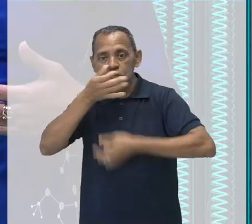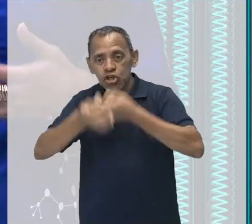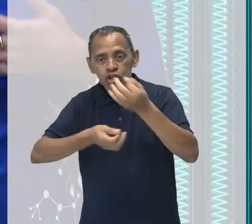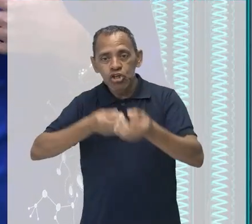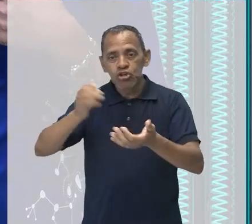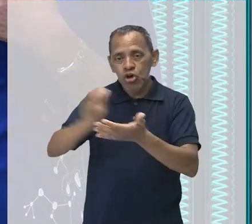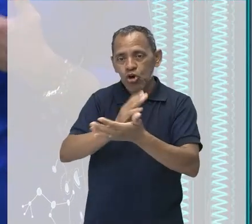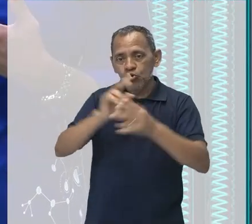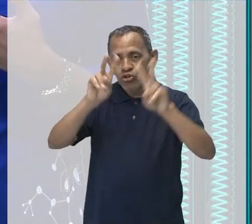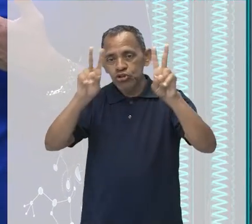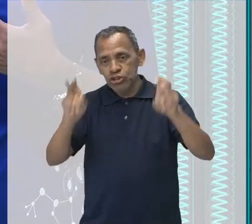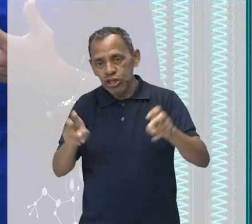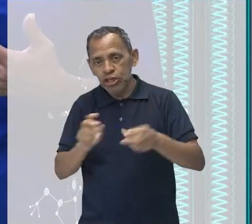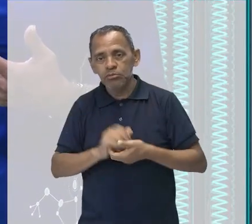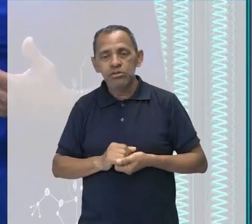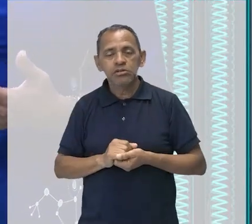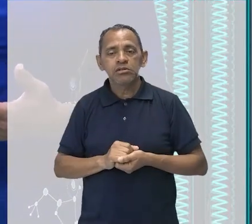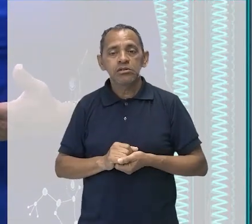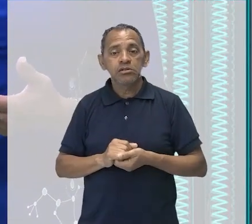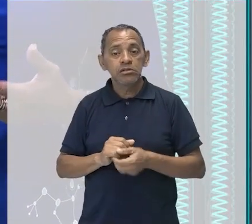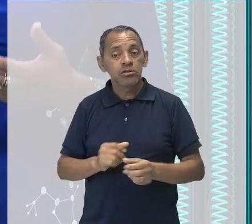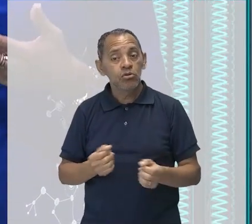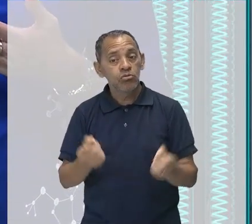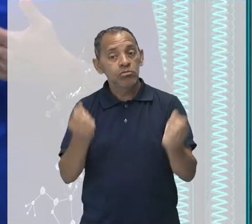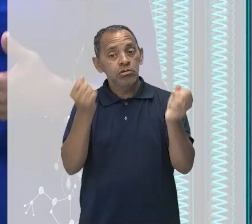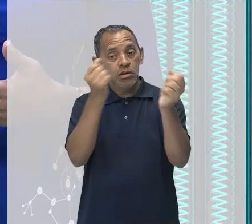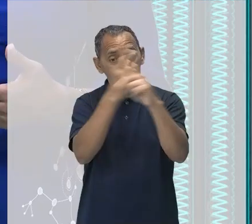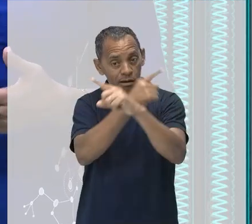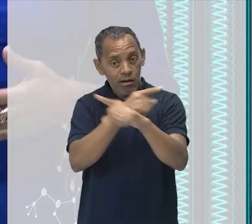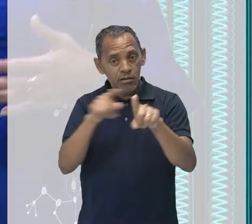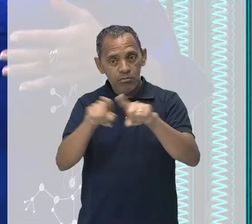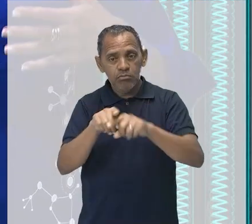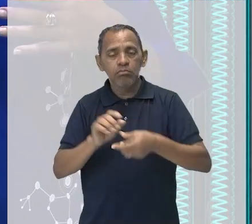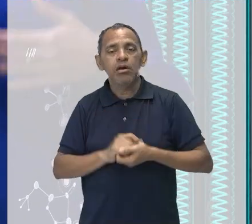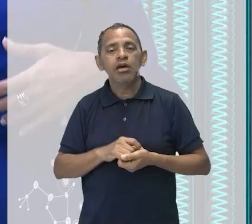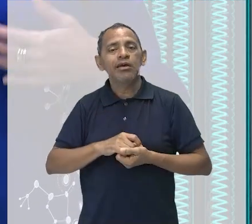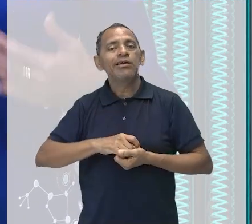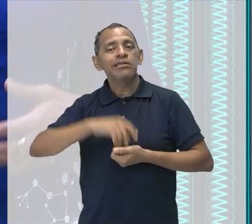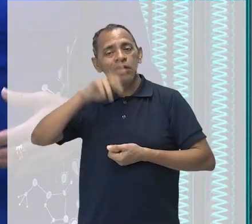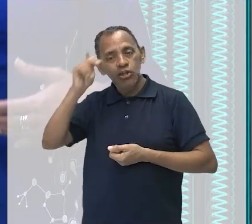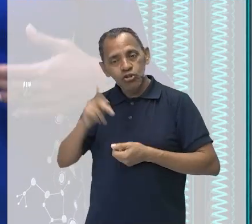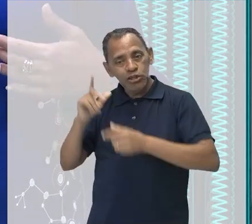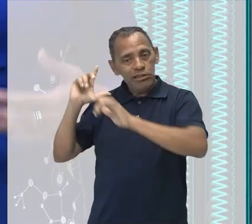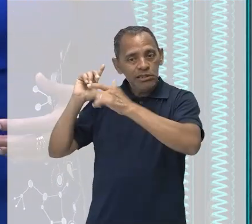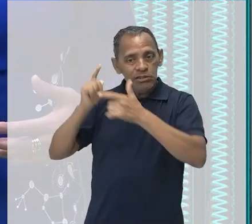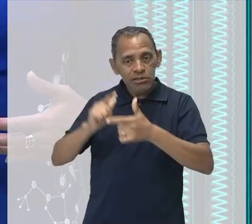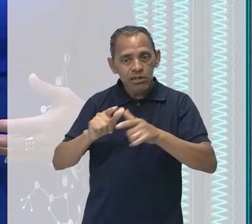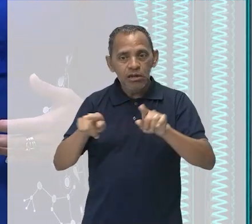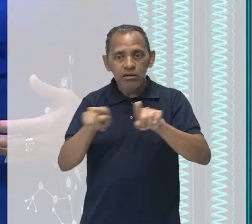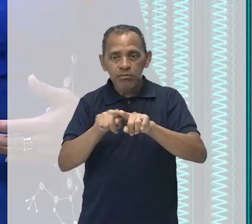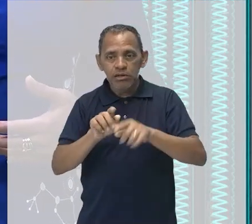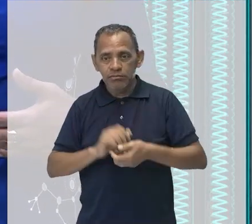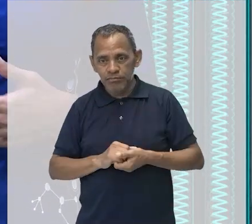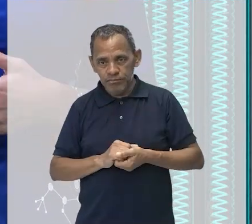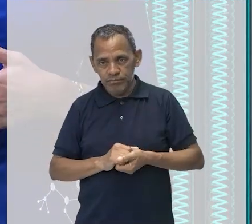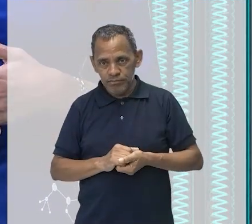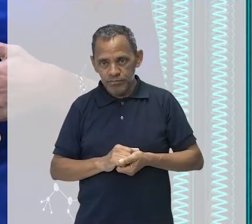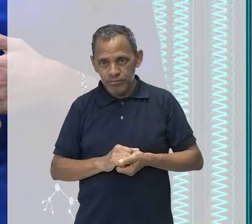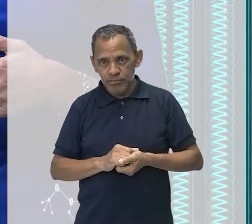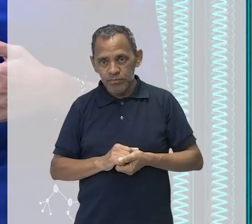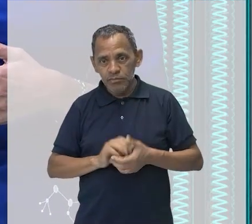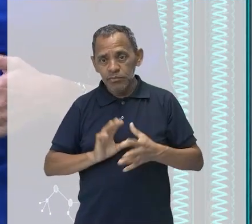temas que divergem radicalmente da dramaturgia tradicional realista. Então,